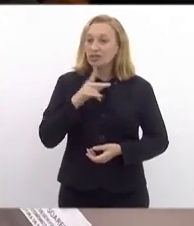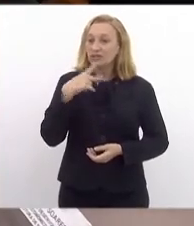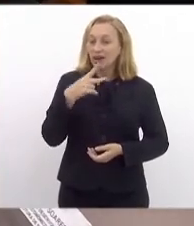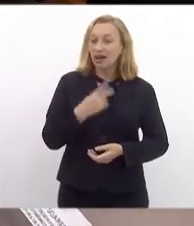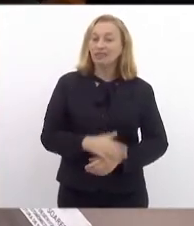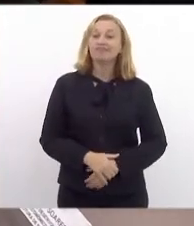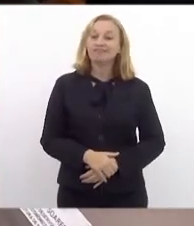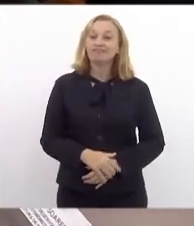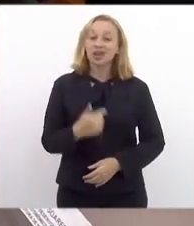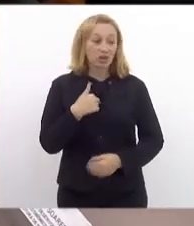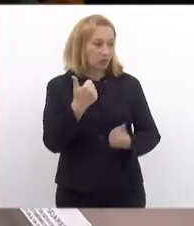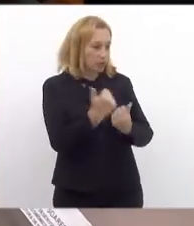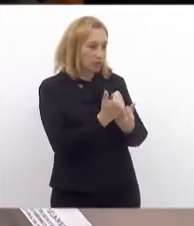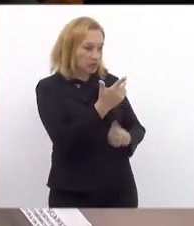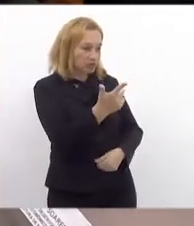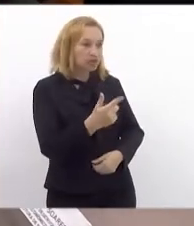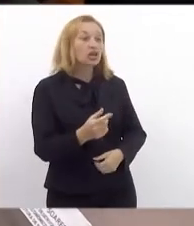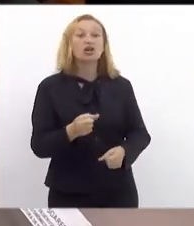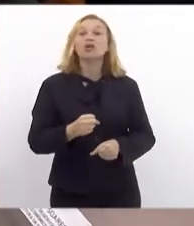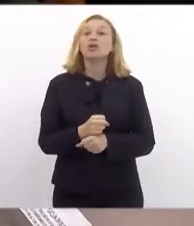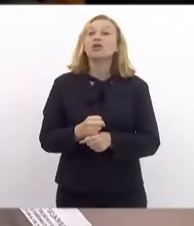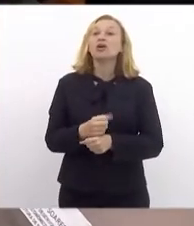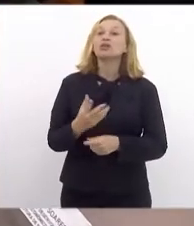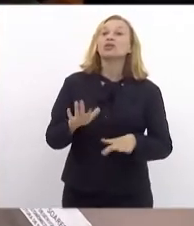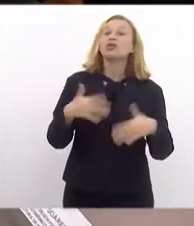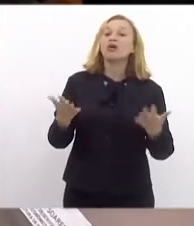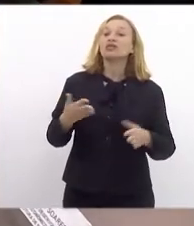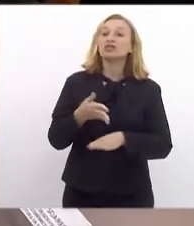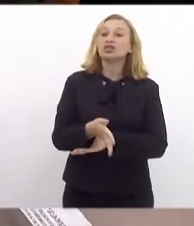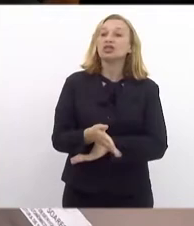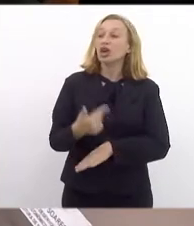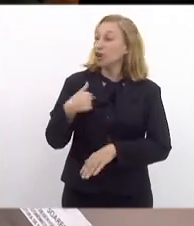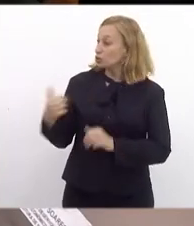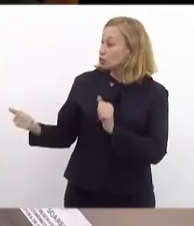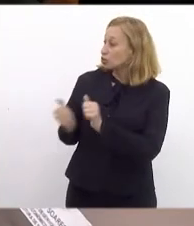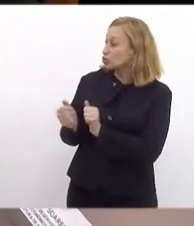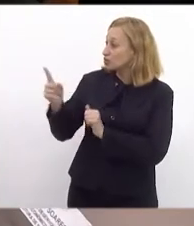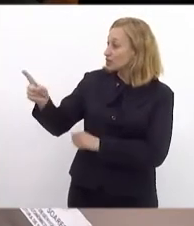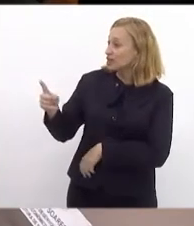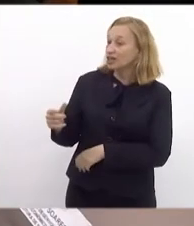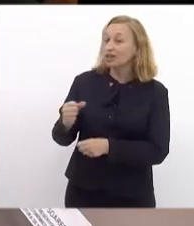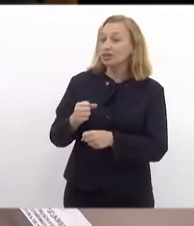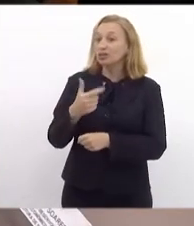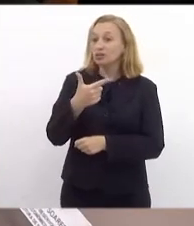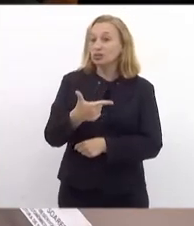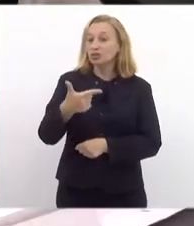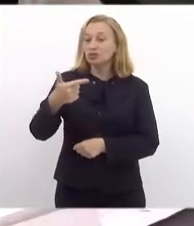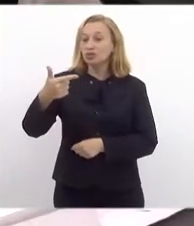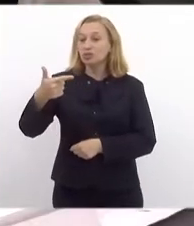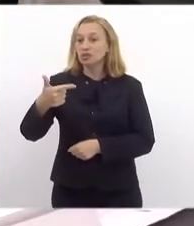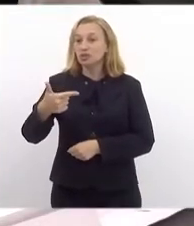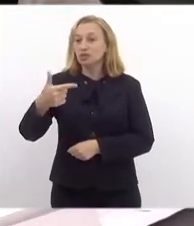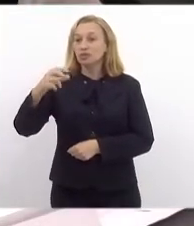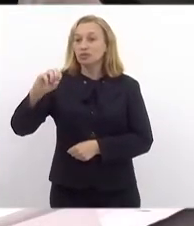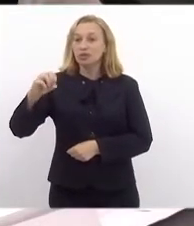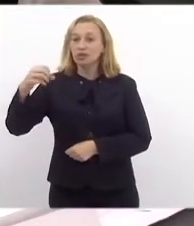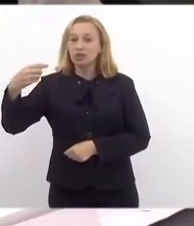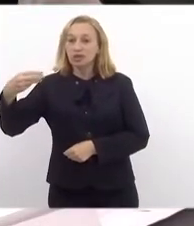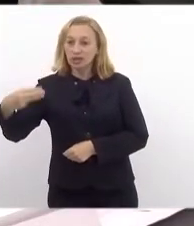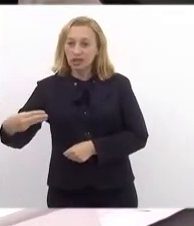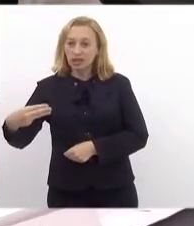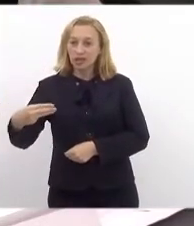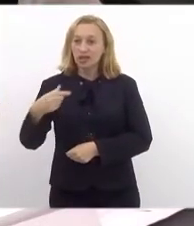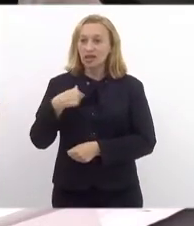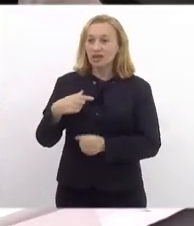Eu te apoio se chegou aqui em que ano Luiz Paulo eu cheguei pessoalmente contigo em 2003 não cheguei antes você me chama